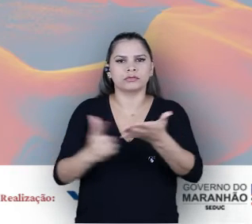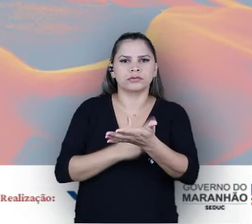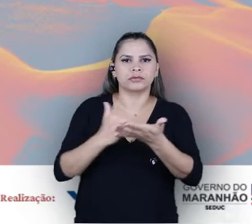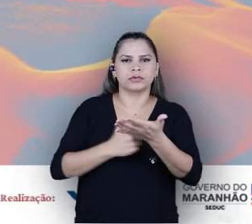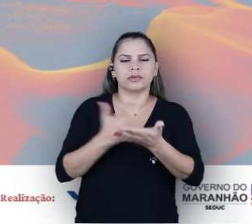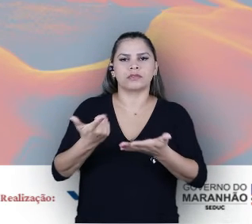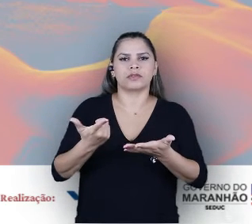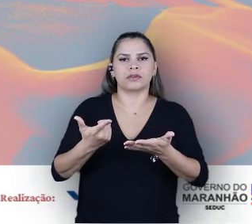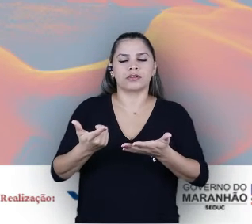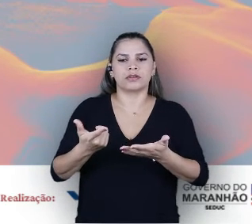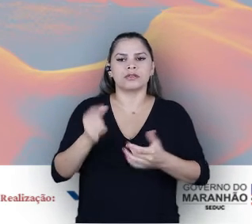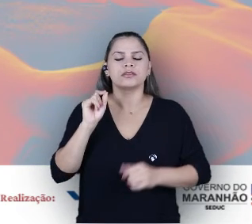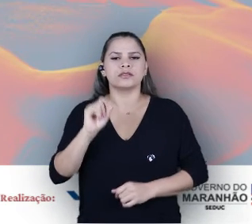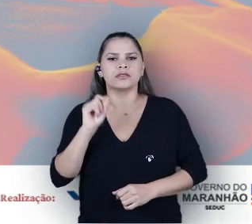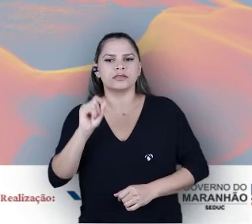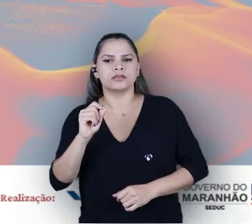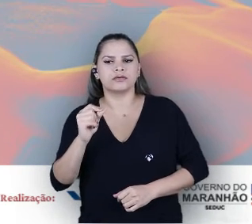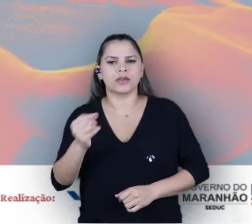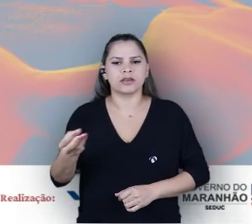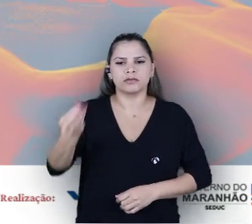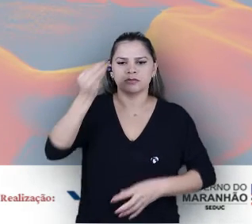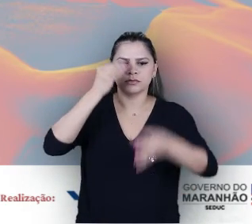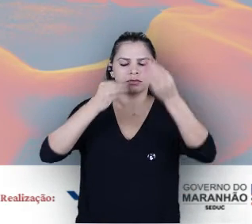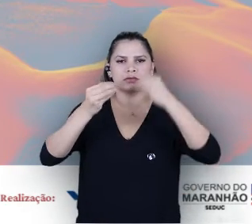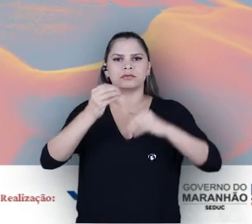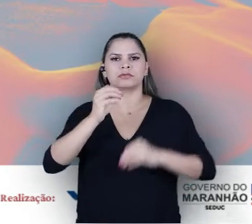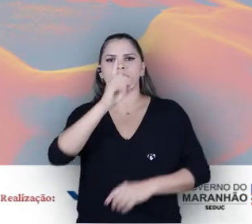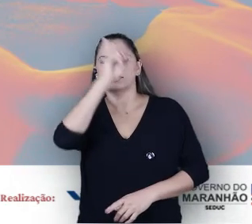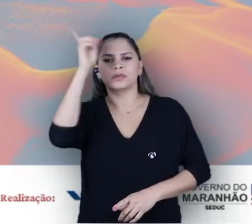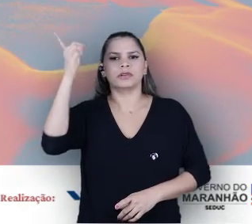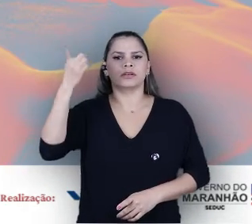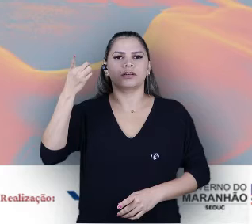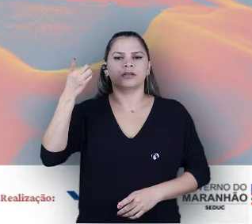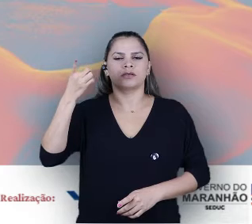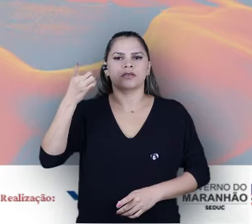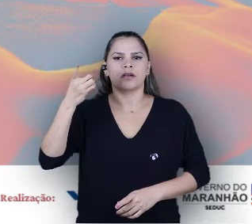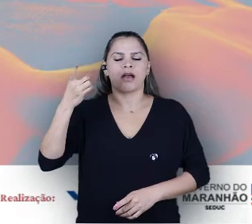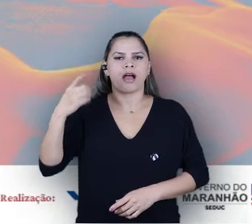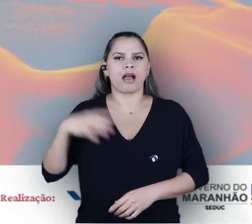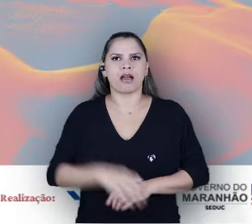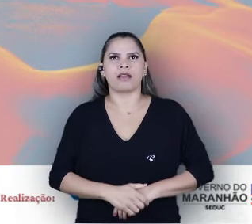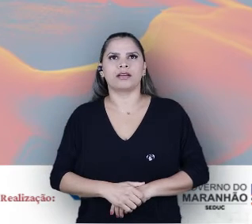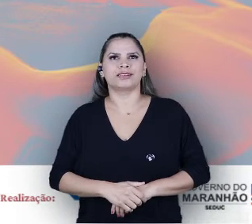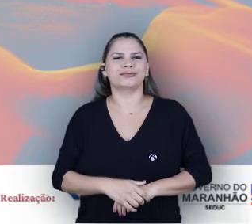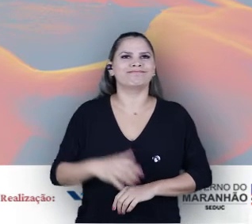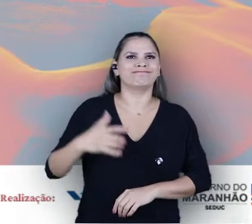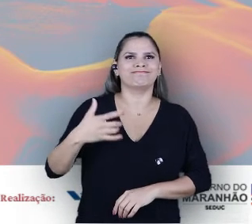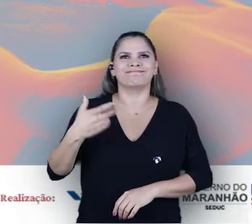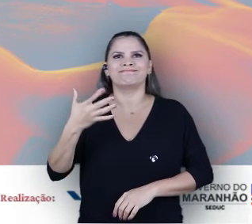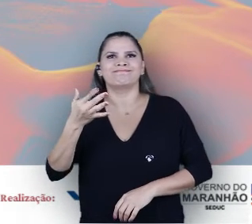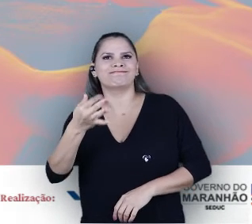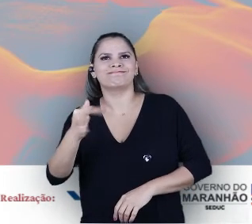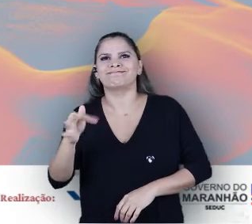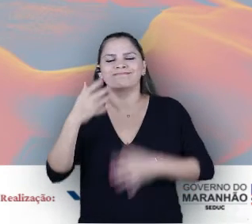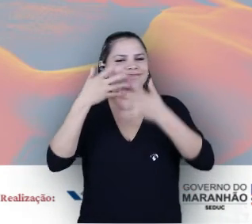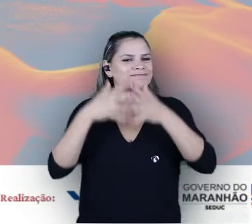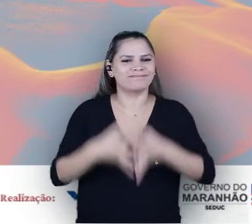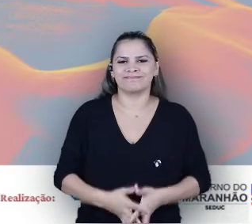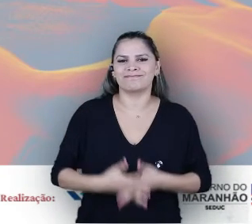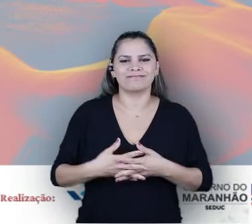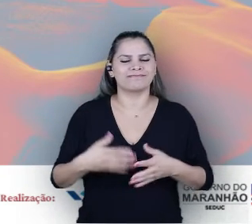a leitura de informações buscadas na internet, de livros, jornais, revistas em tela. E isso vem criando uma